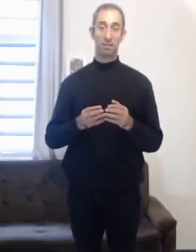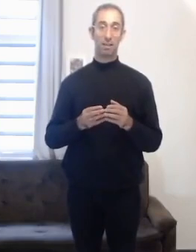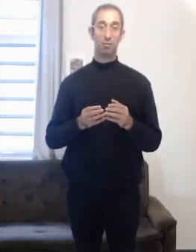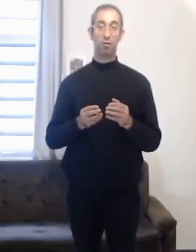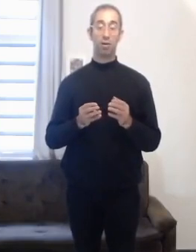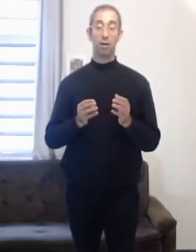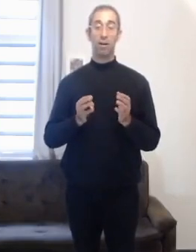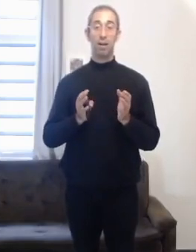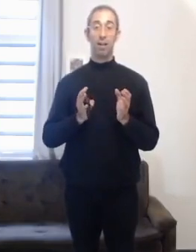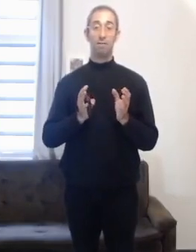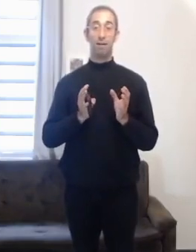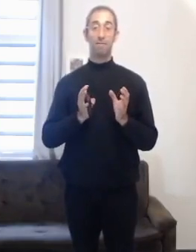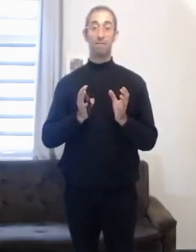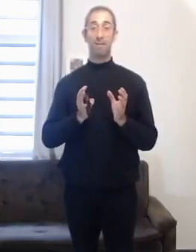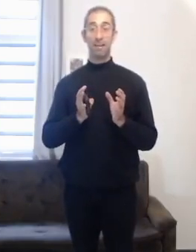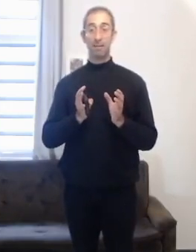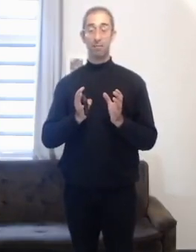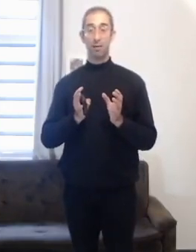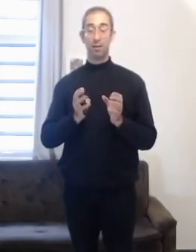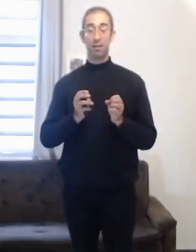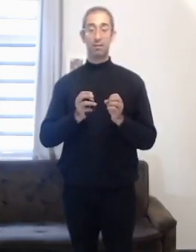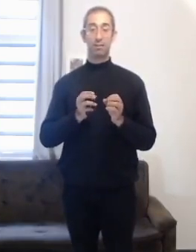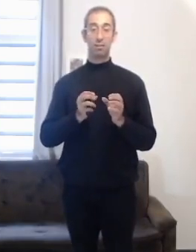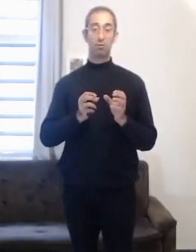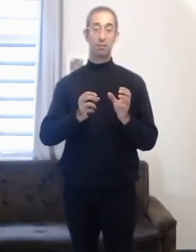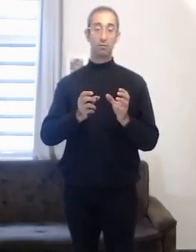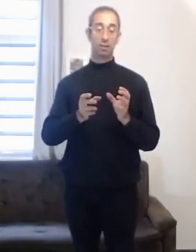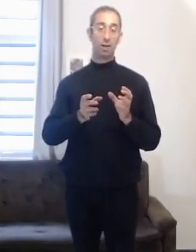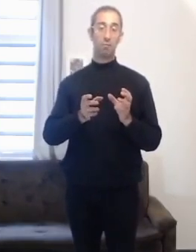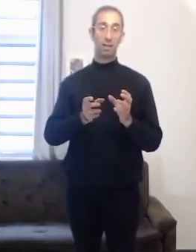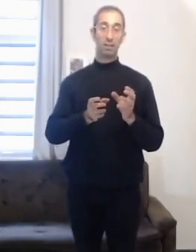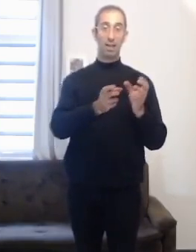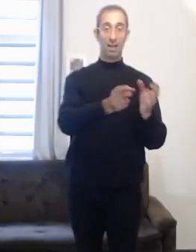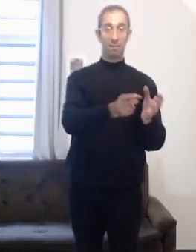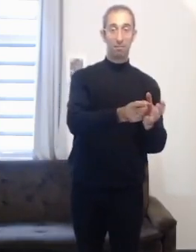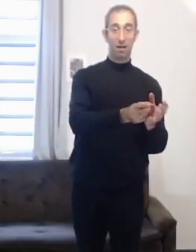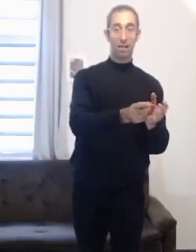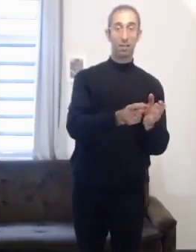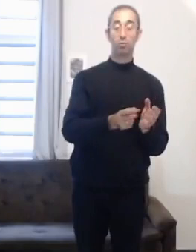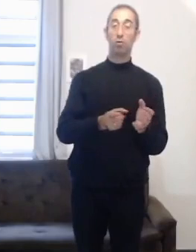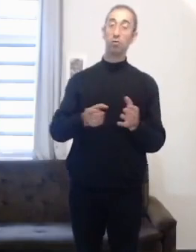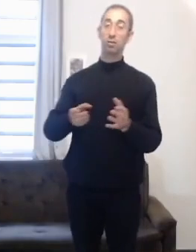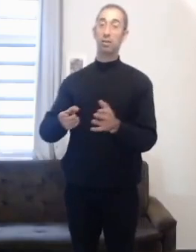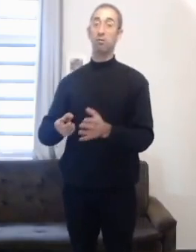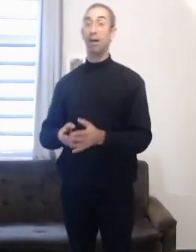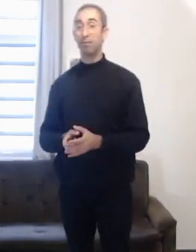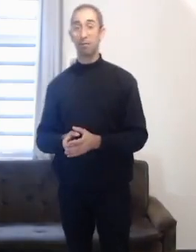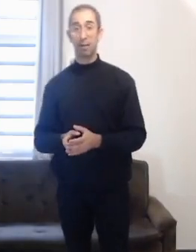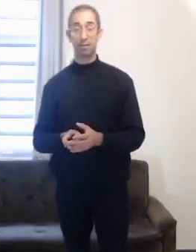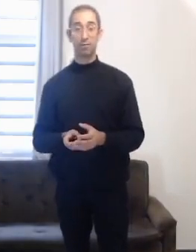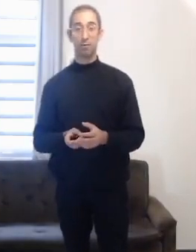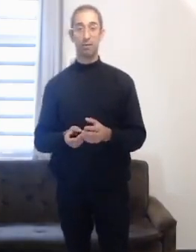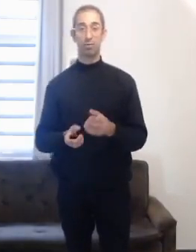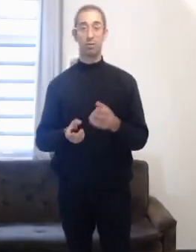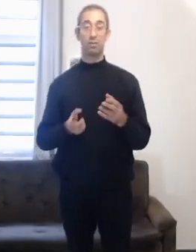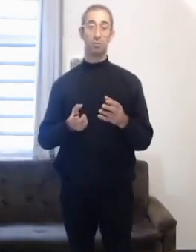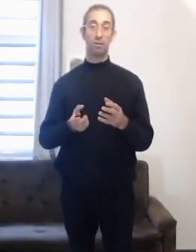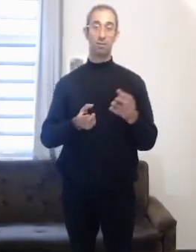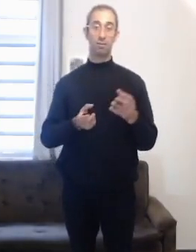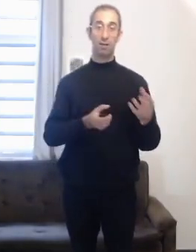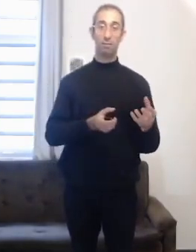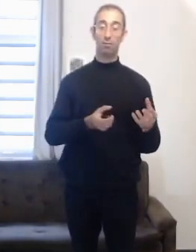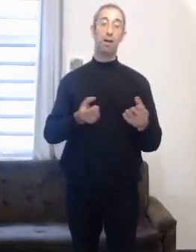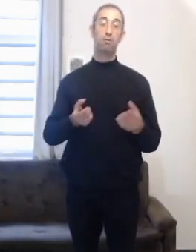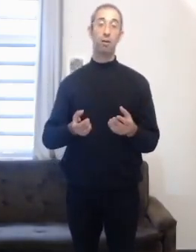bem, esse pesquisador, ele vai ver se os dados realmente levam para isso ou se não levam, né? Se as informações,